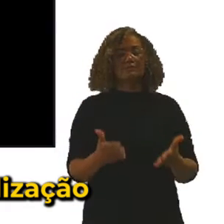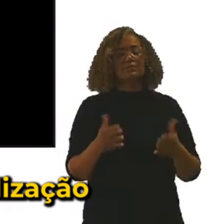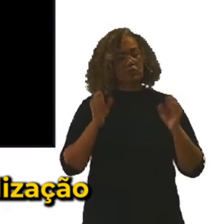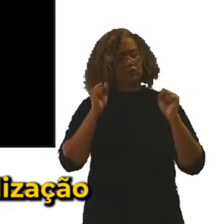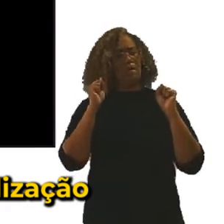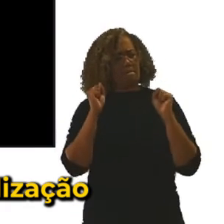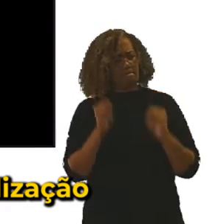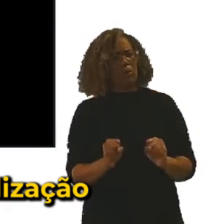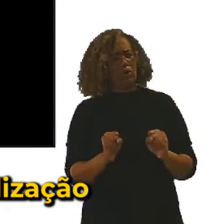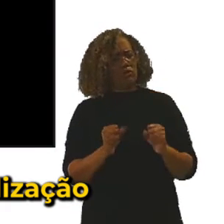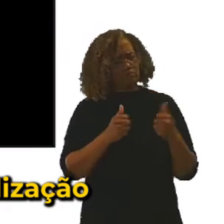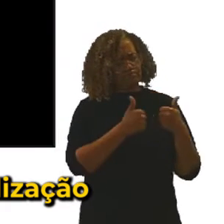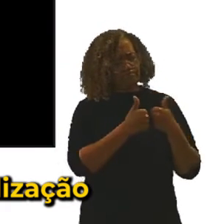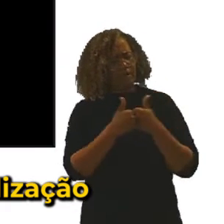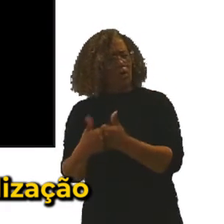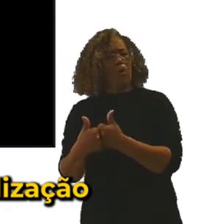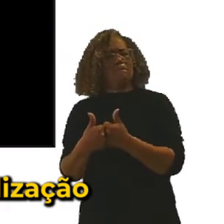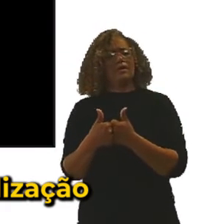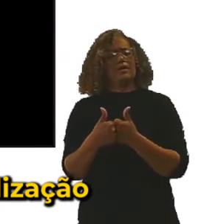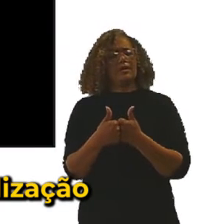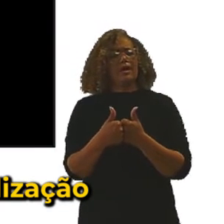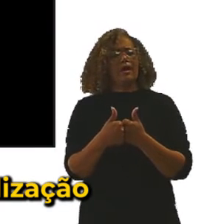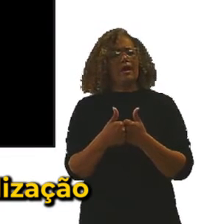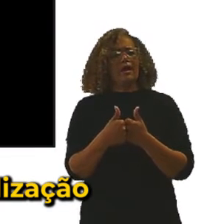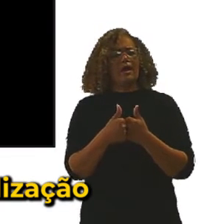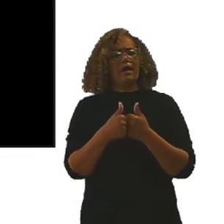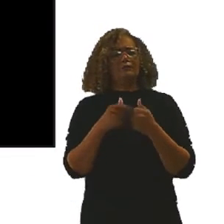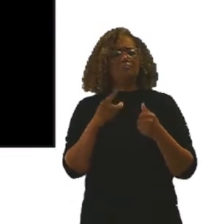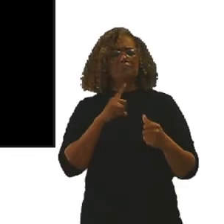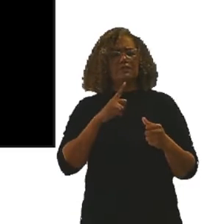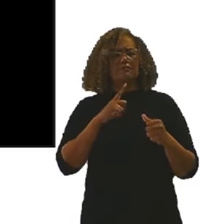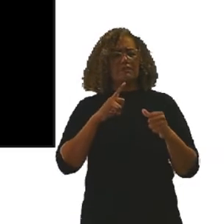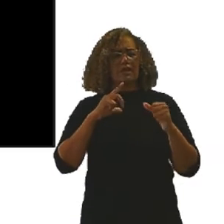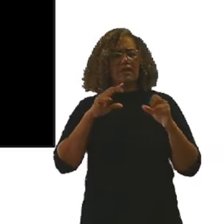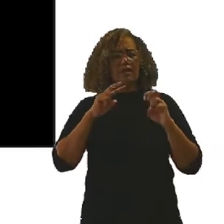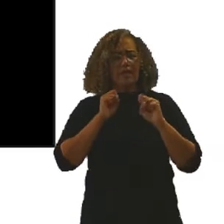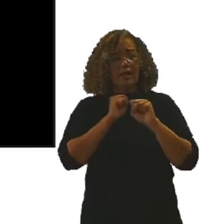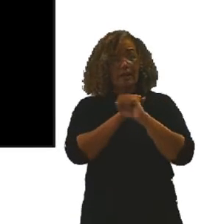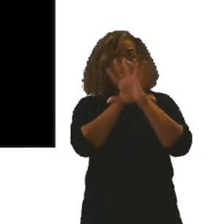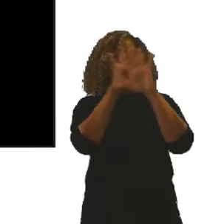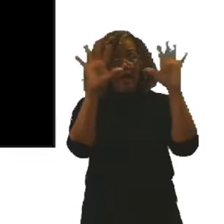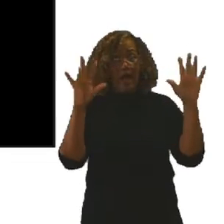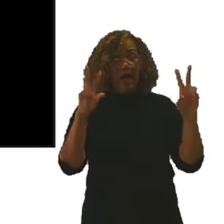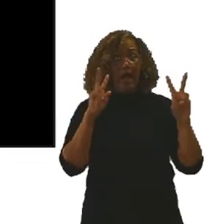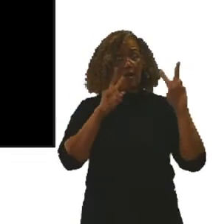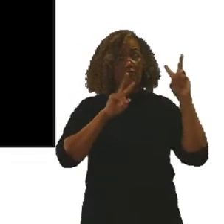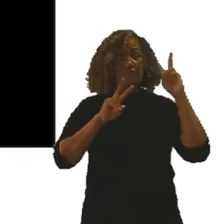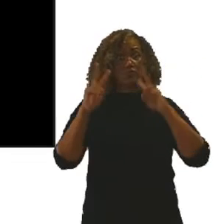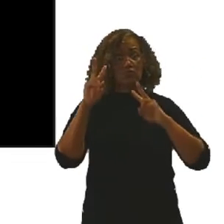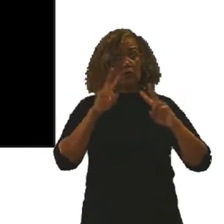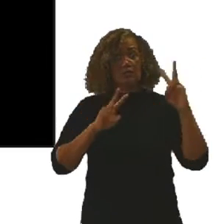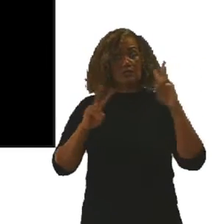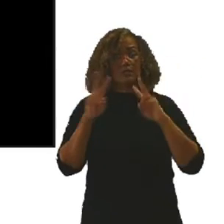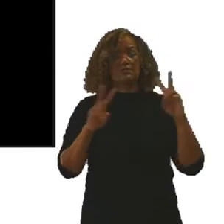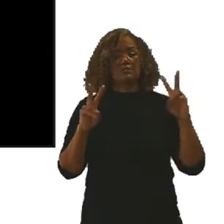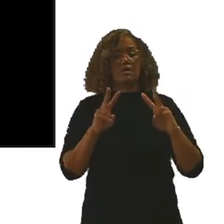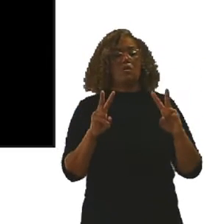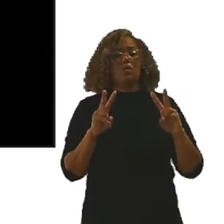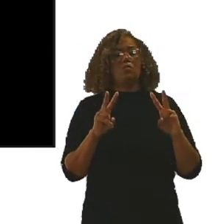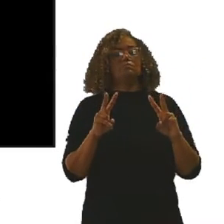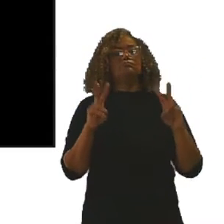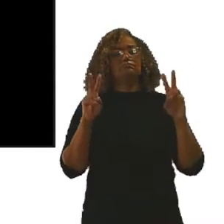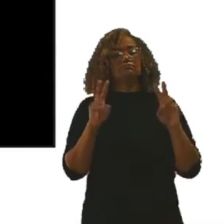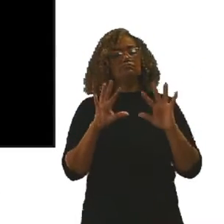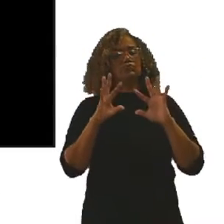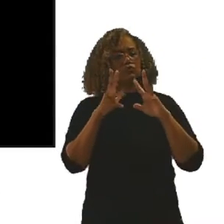então, acompanhar, então, com uma visualização a nossa exposição. É de